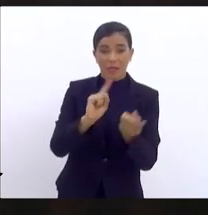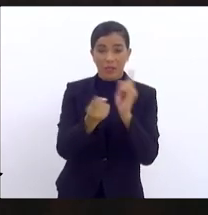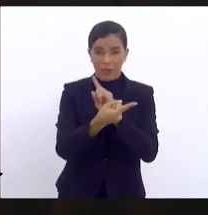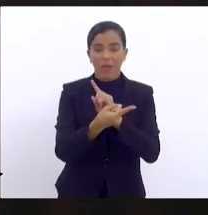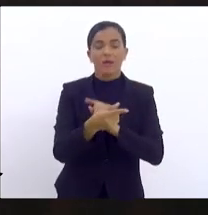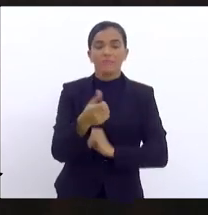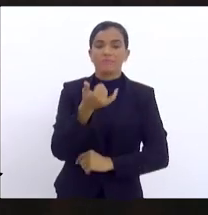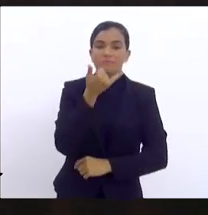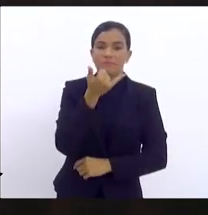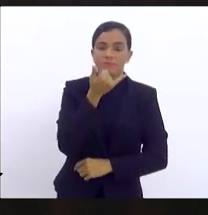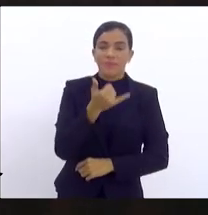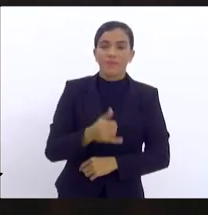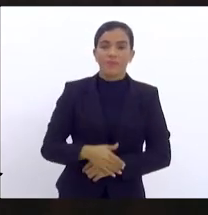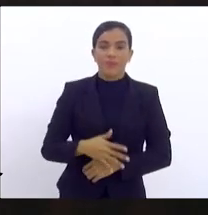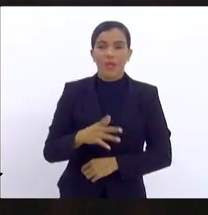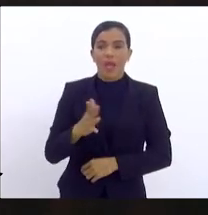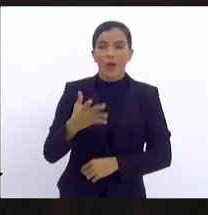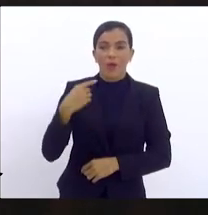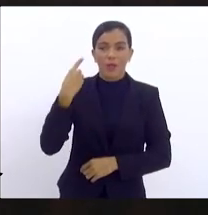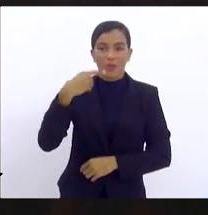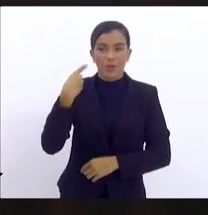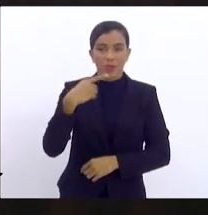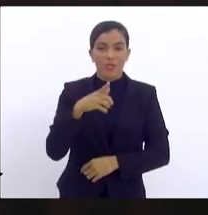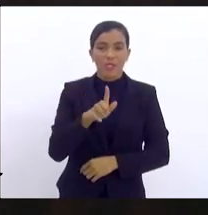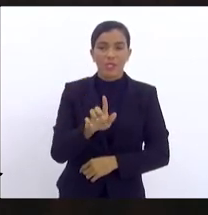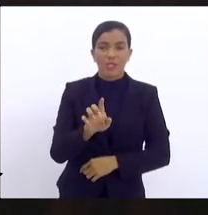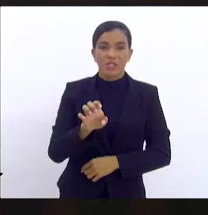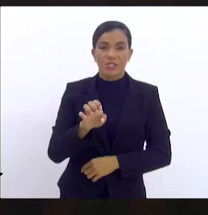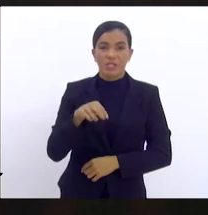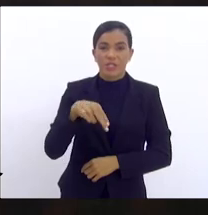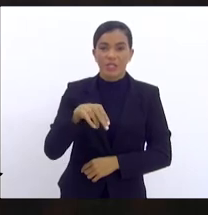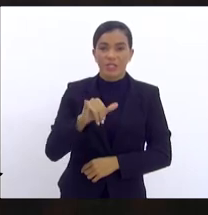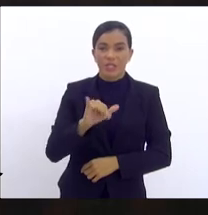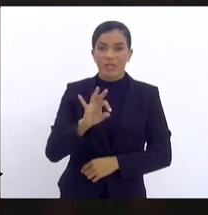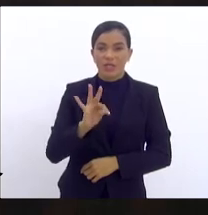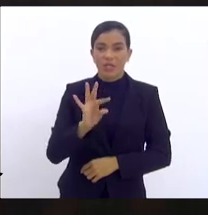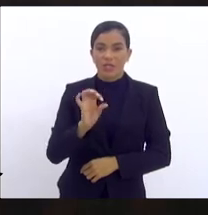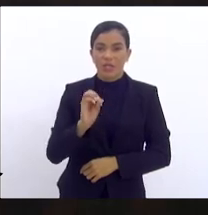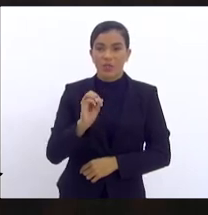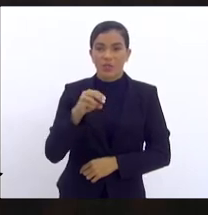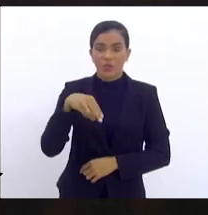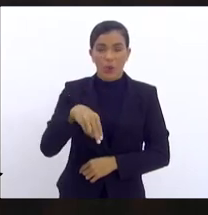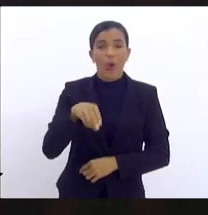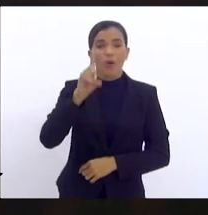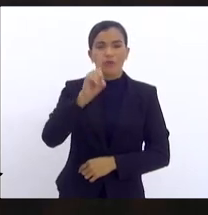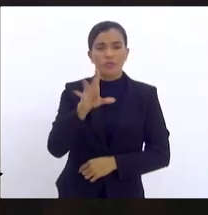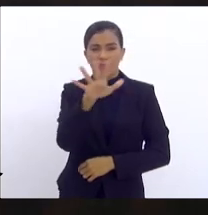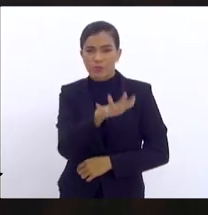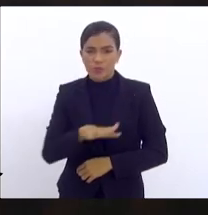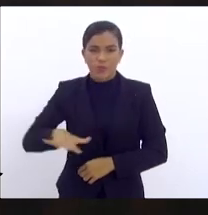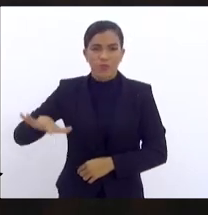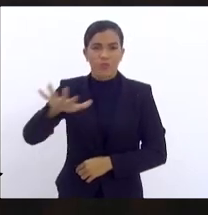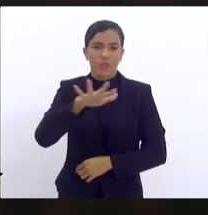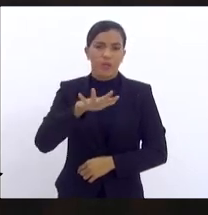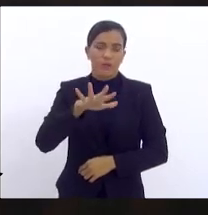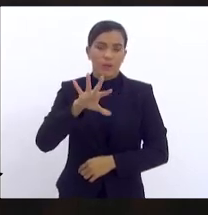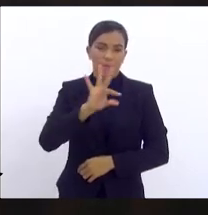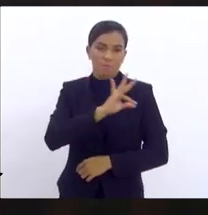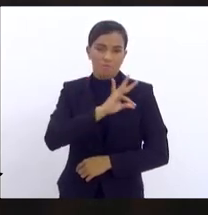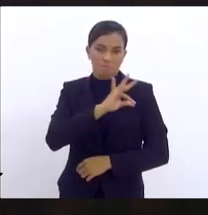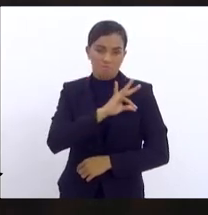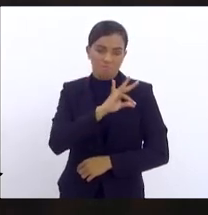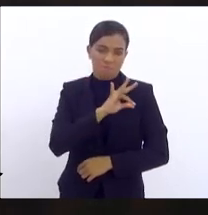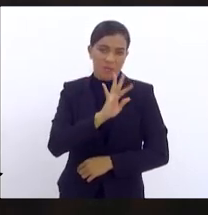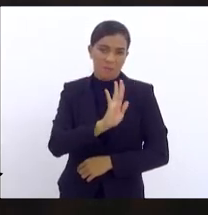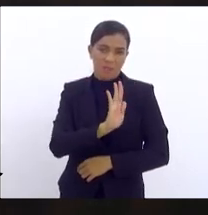então passa a palavra para o doutor giniton Lages que é o diretor geral da polícia da Baixada Fluminense